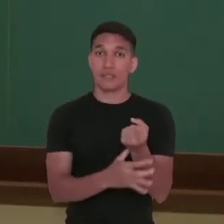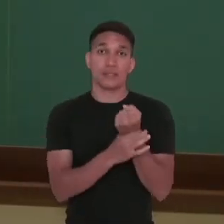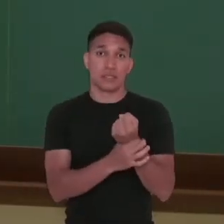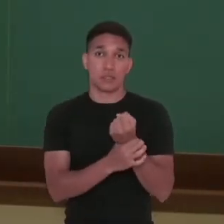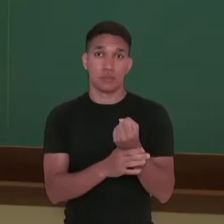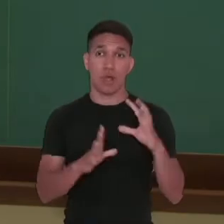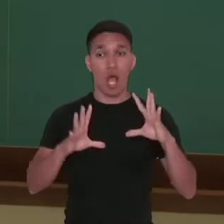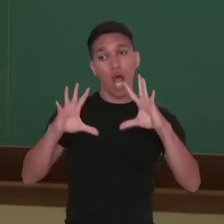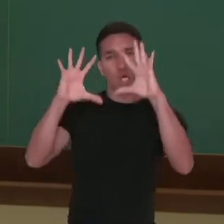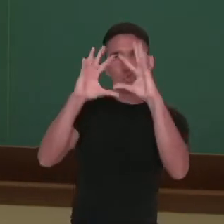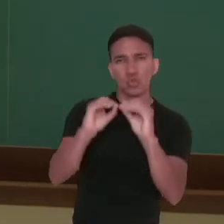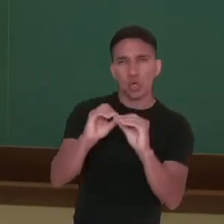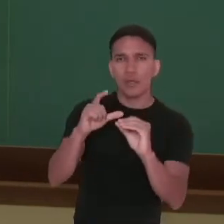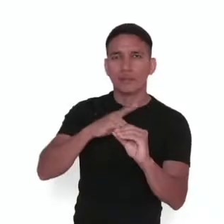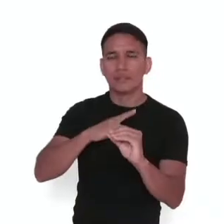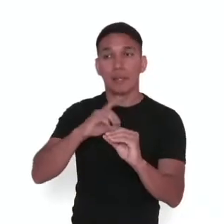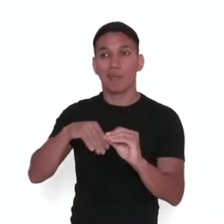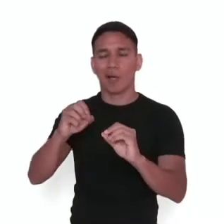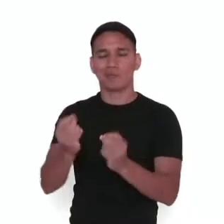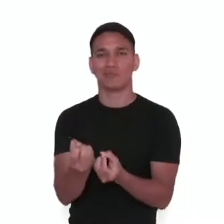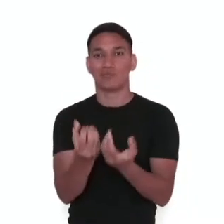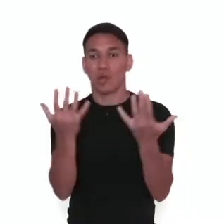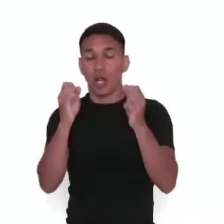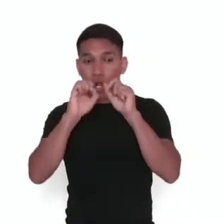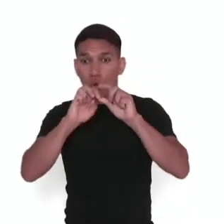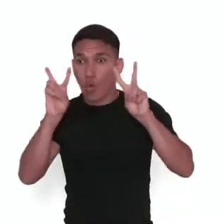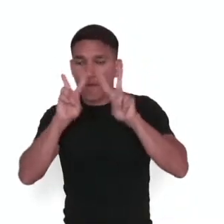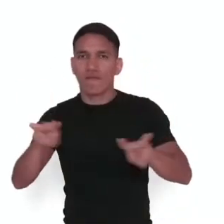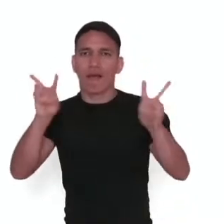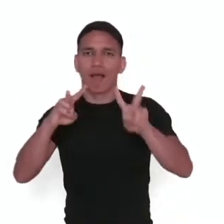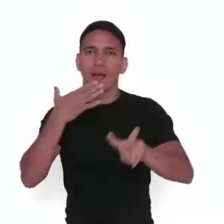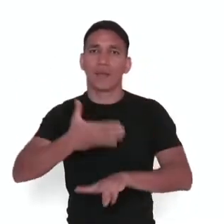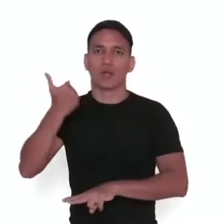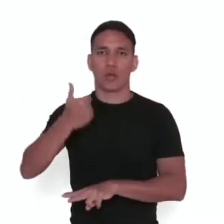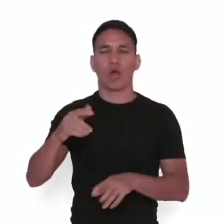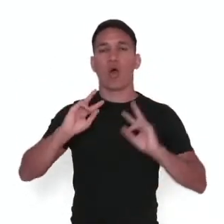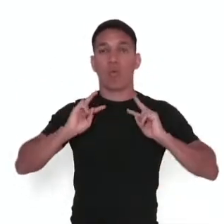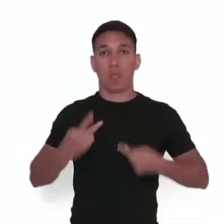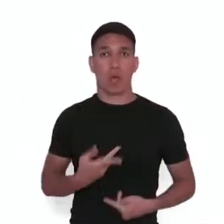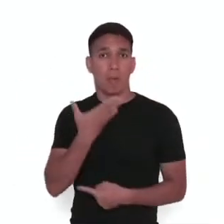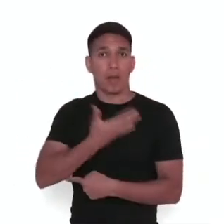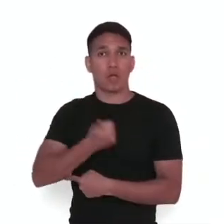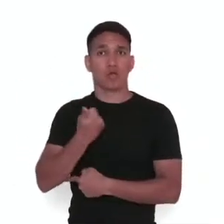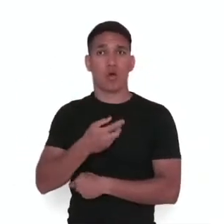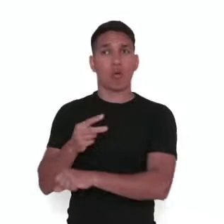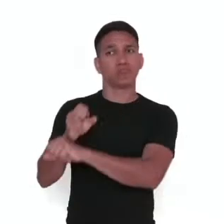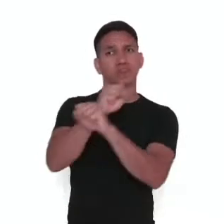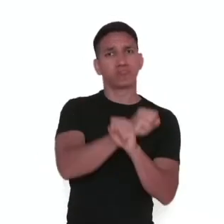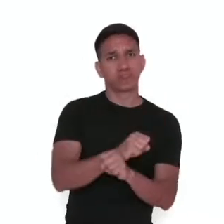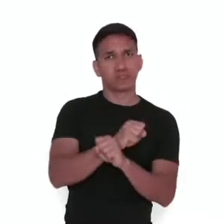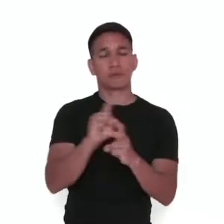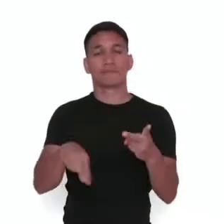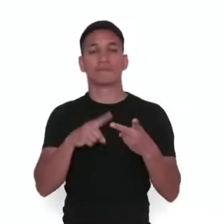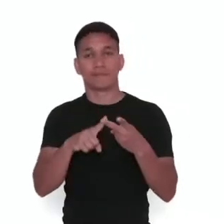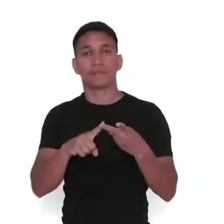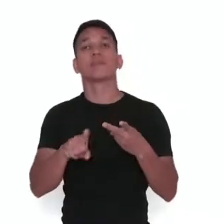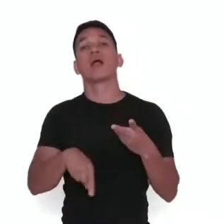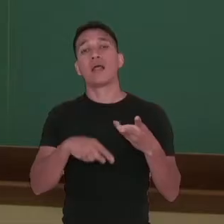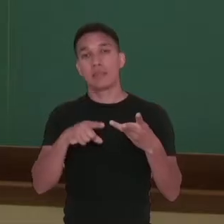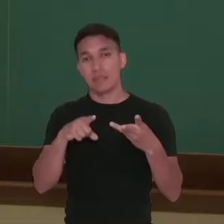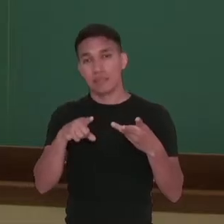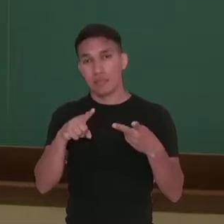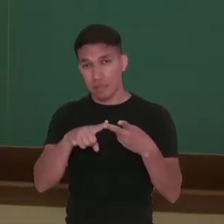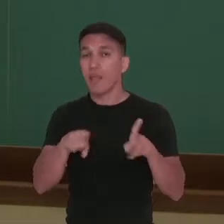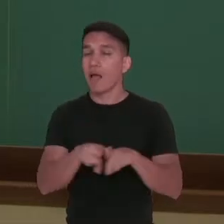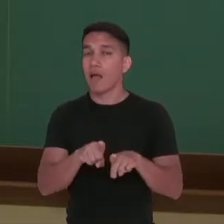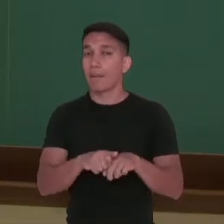noites escuras, você passa a ter uma iluminação, o homem passa a se proteger. Pessoal, o fogo trouxe calor, ou seja, o ser